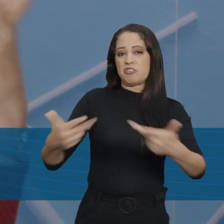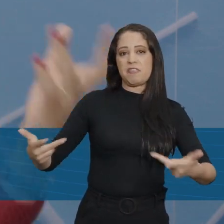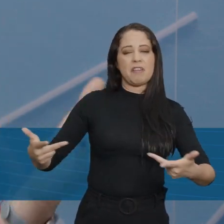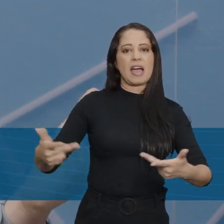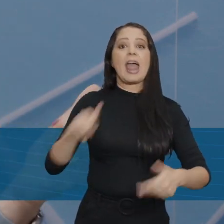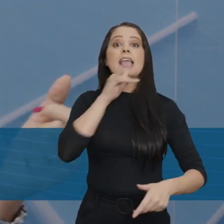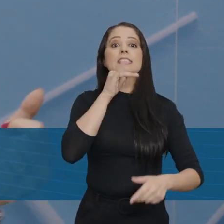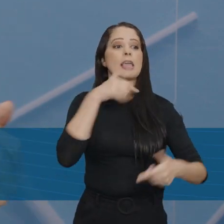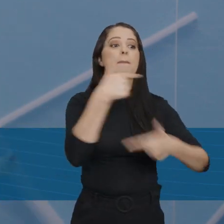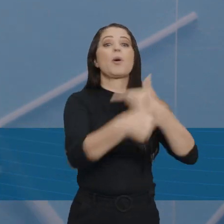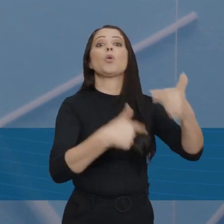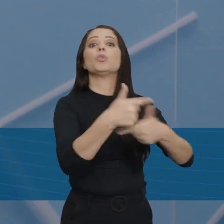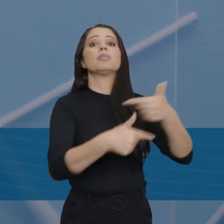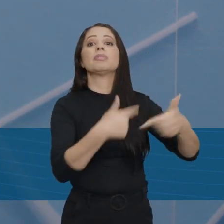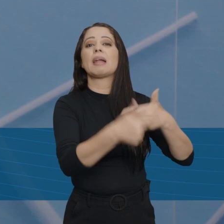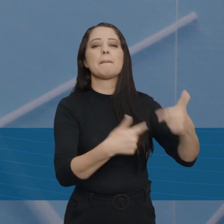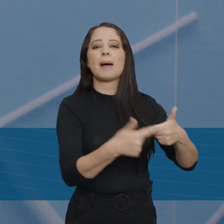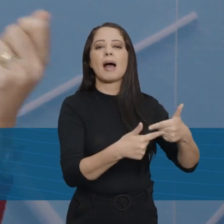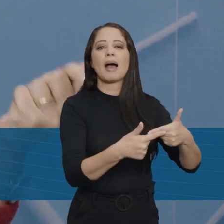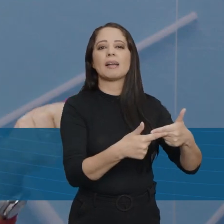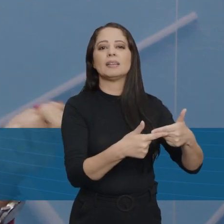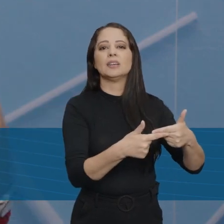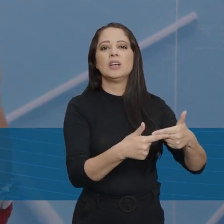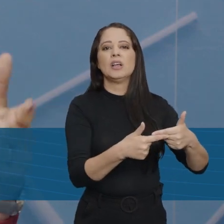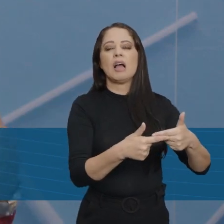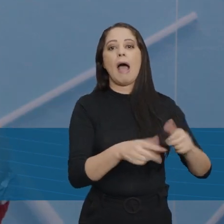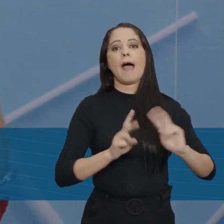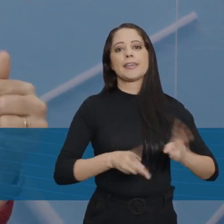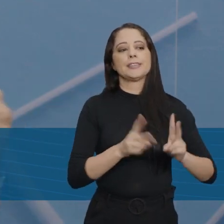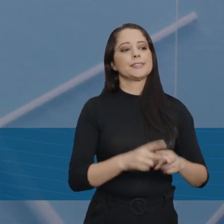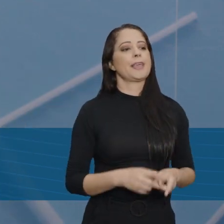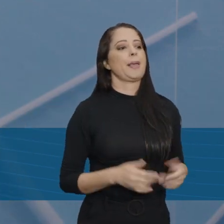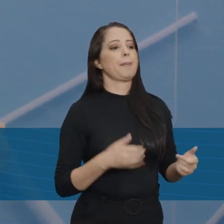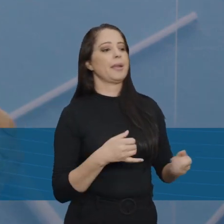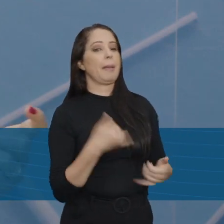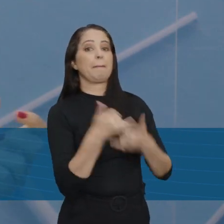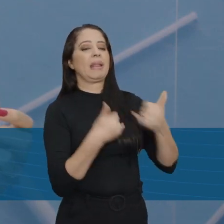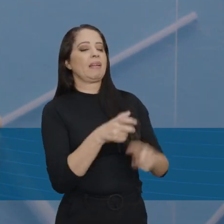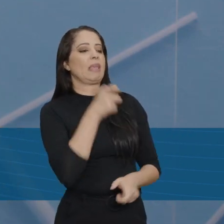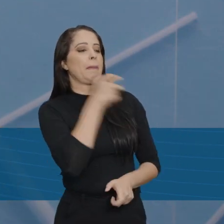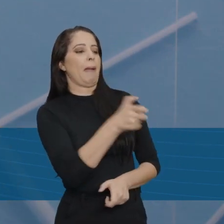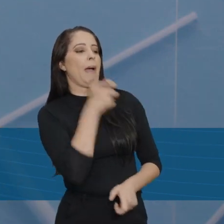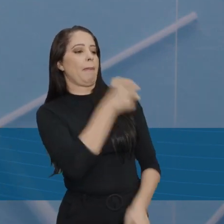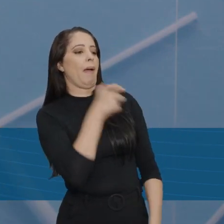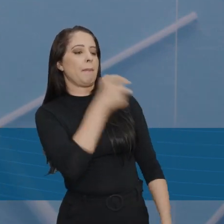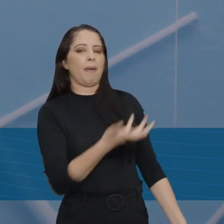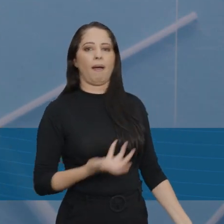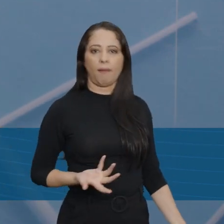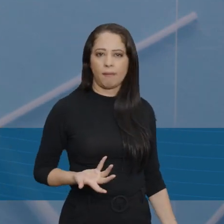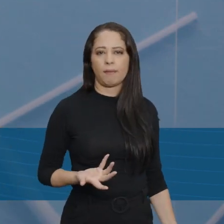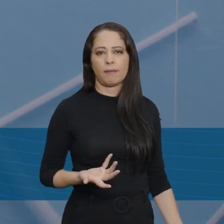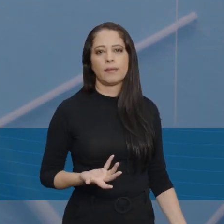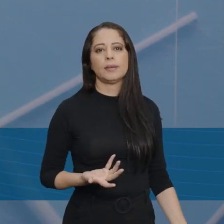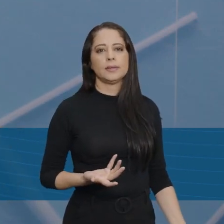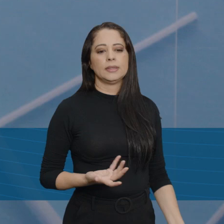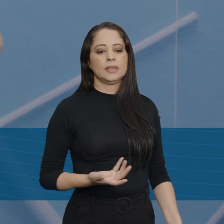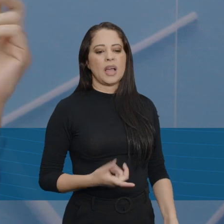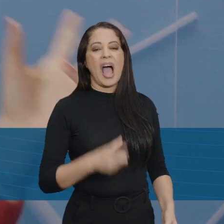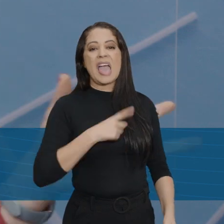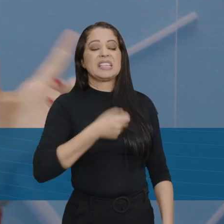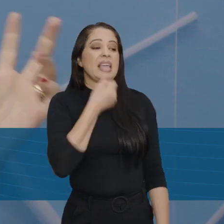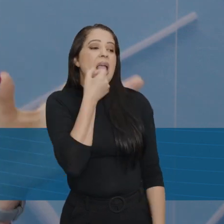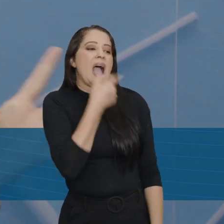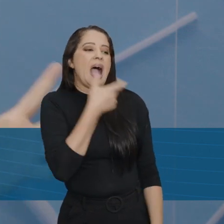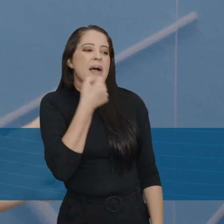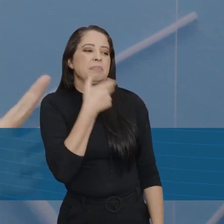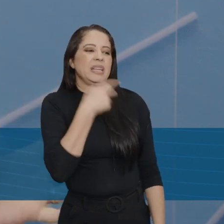Em trabalho, né? Às vezes alguém pega mais no pé do colega, né? Ou aquele colega é mais visado